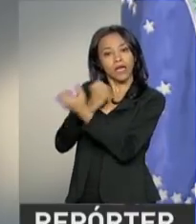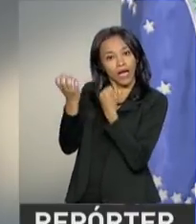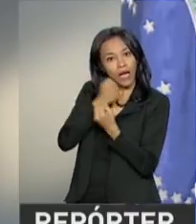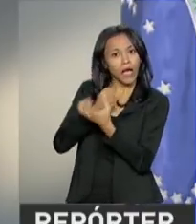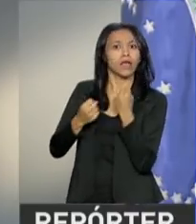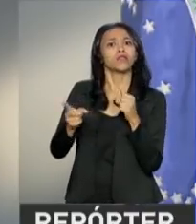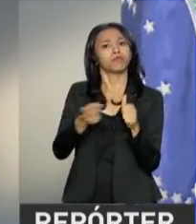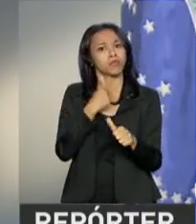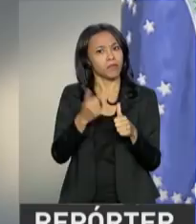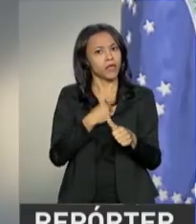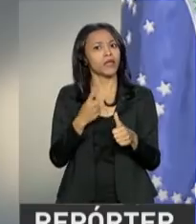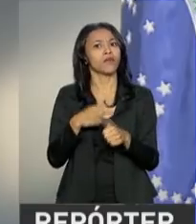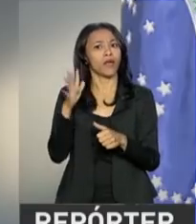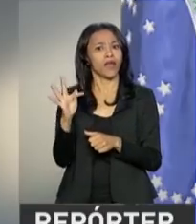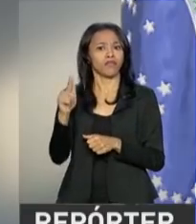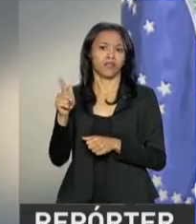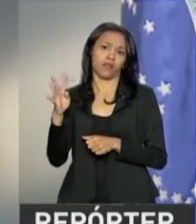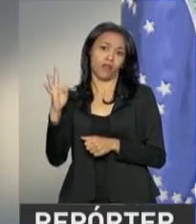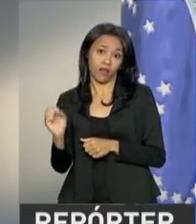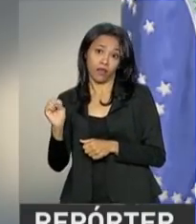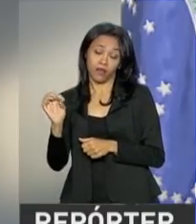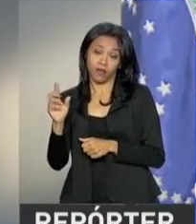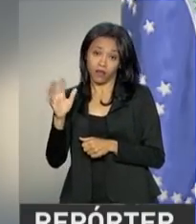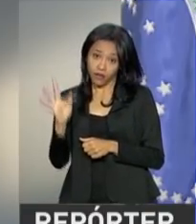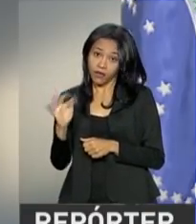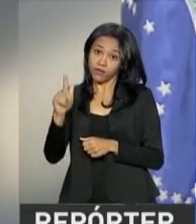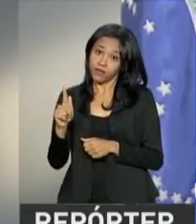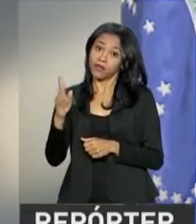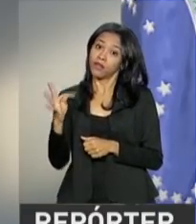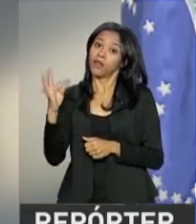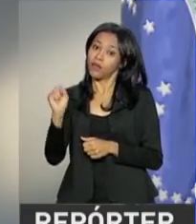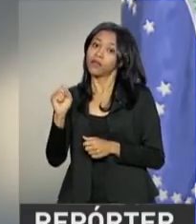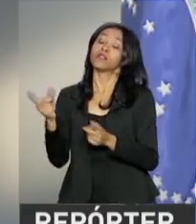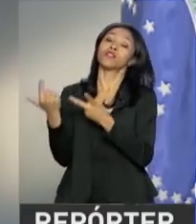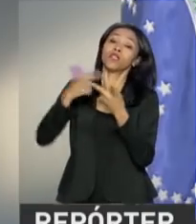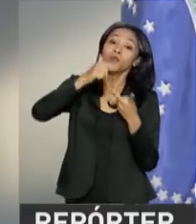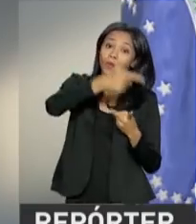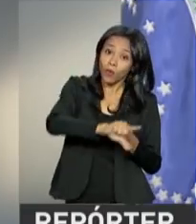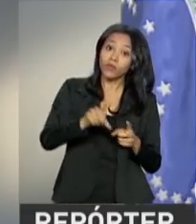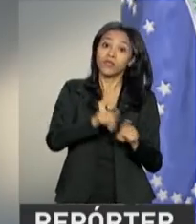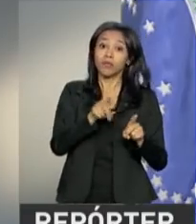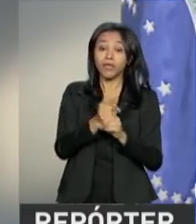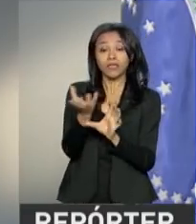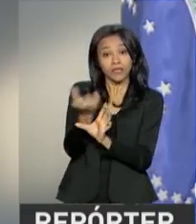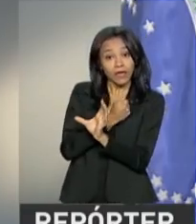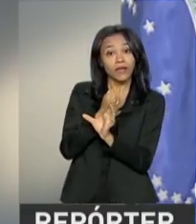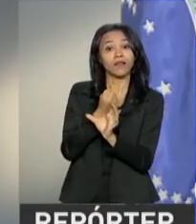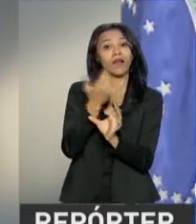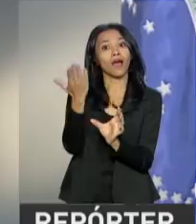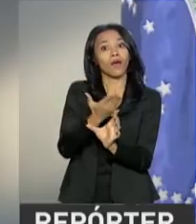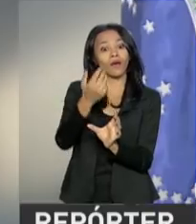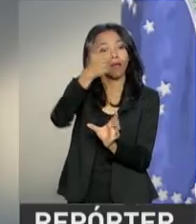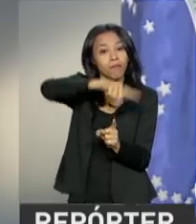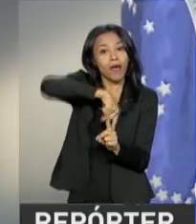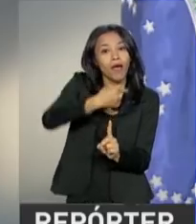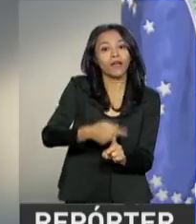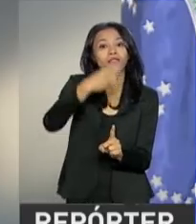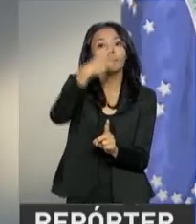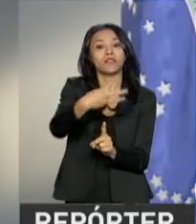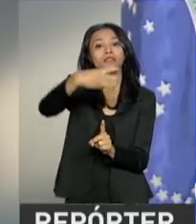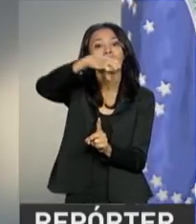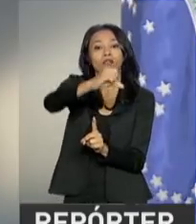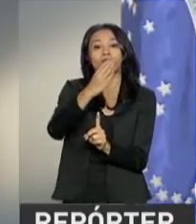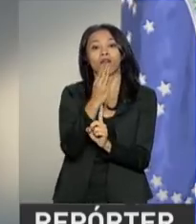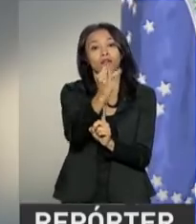saques do pis pasep o dinheiro foi direto para o seu bolso agora são mais 39 bilhões